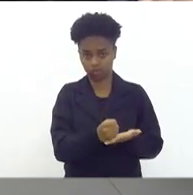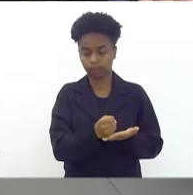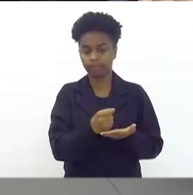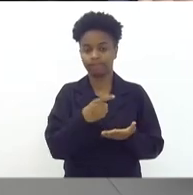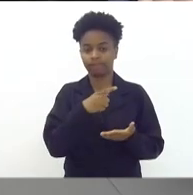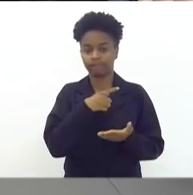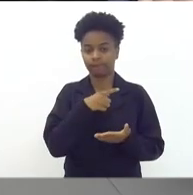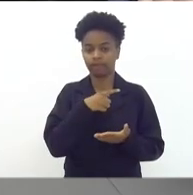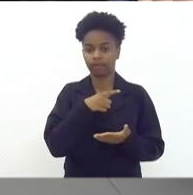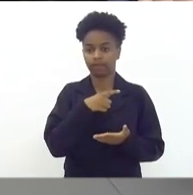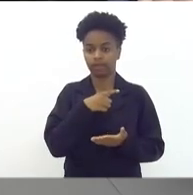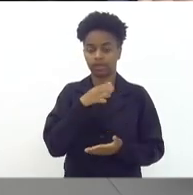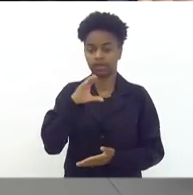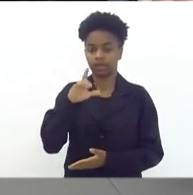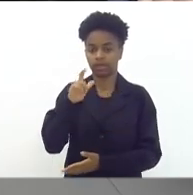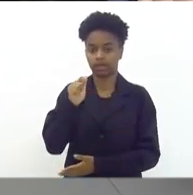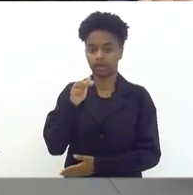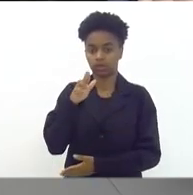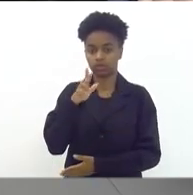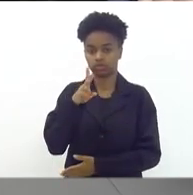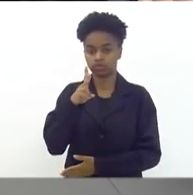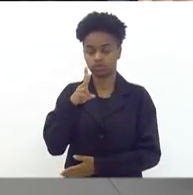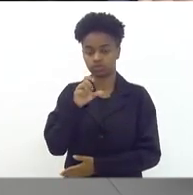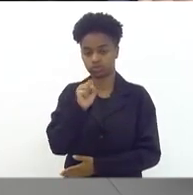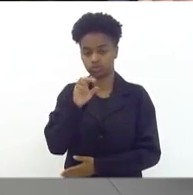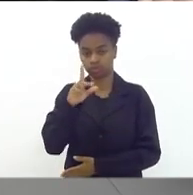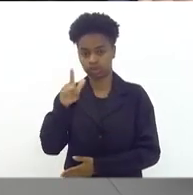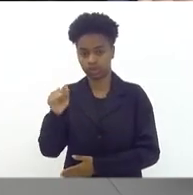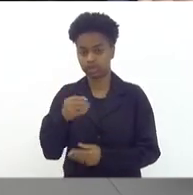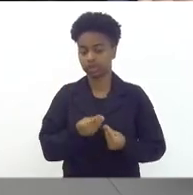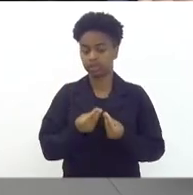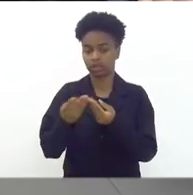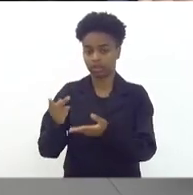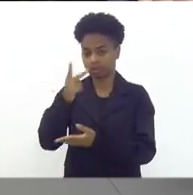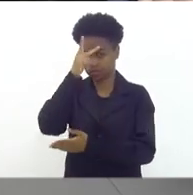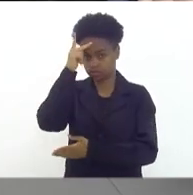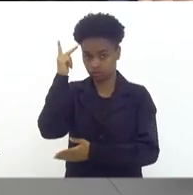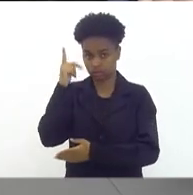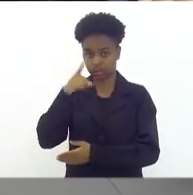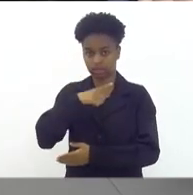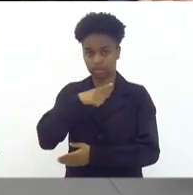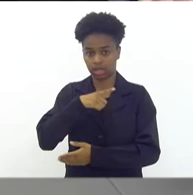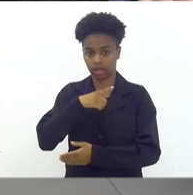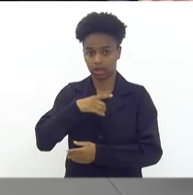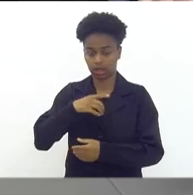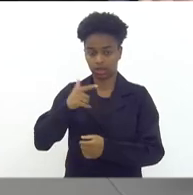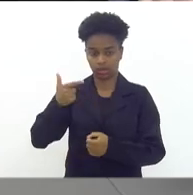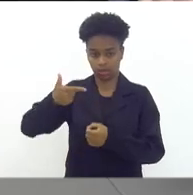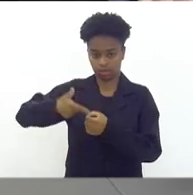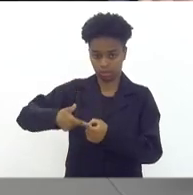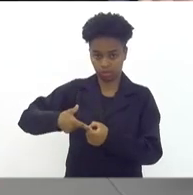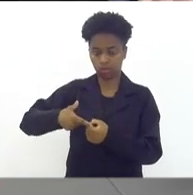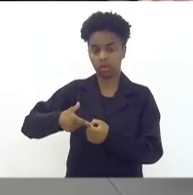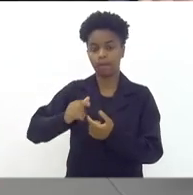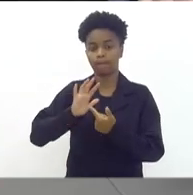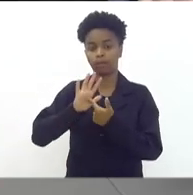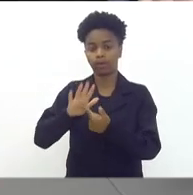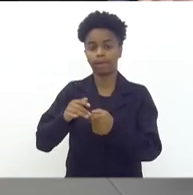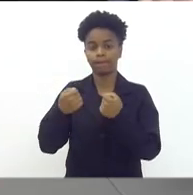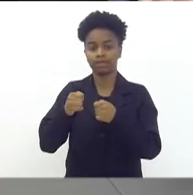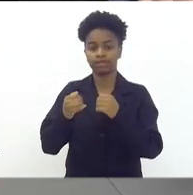cláusula takei aos donos de posse de gasolina que era o quê fixava uma quantidade de consumo